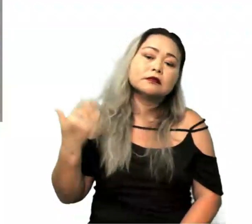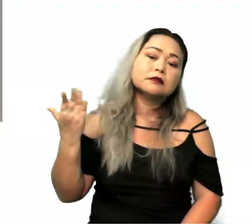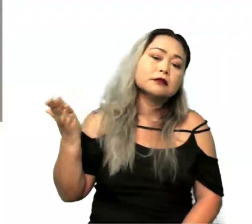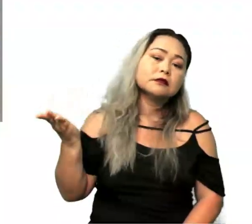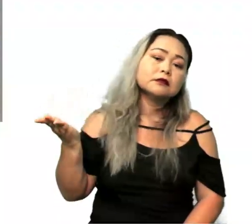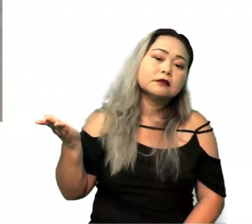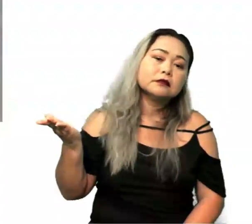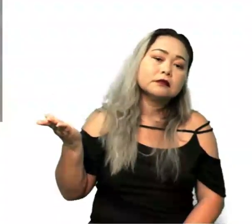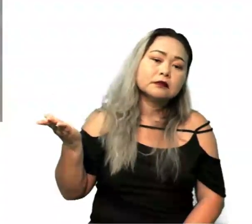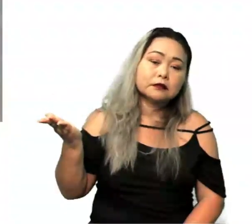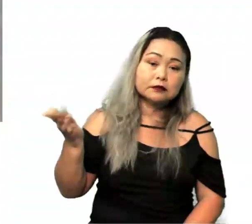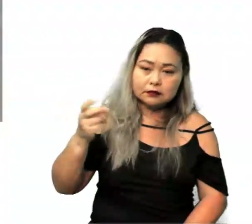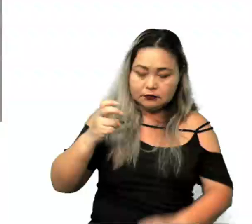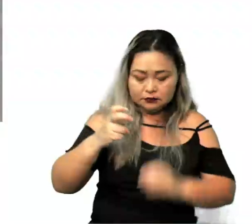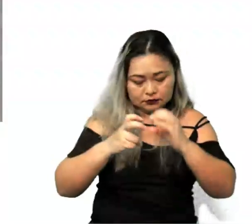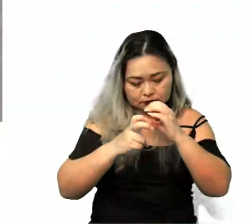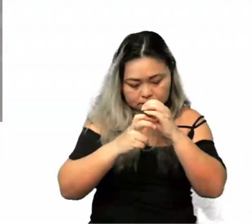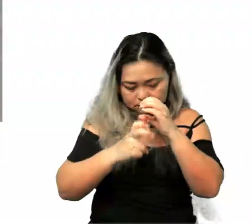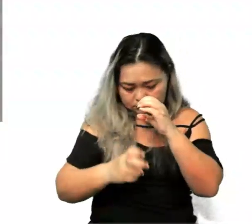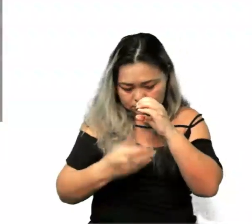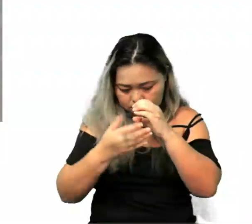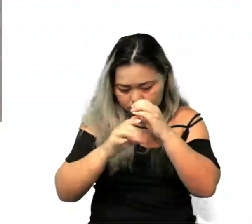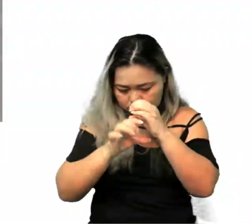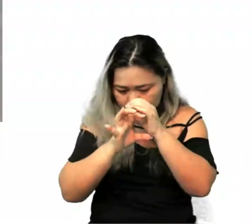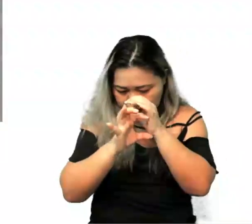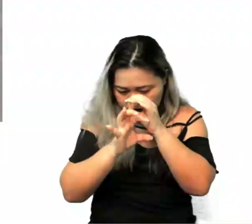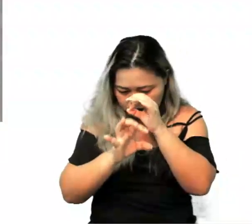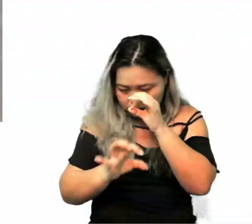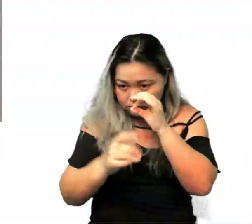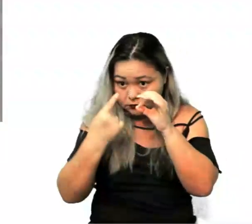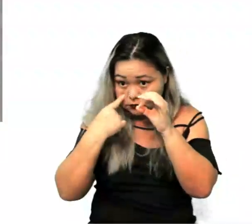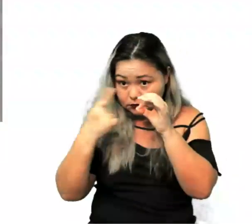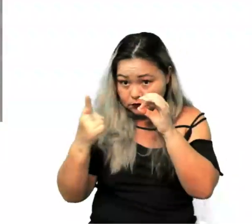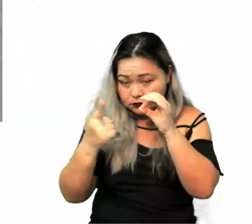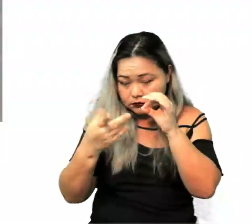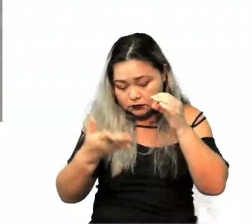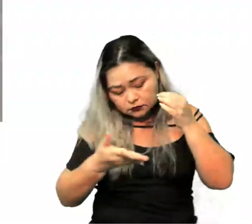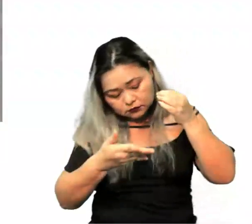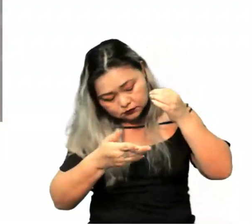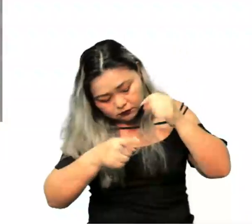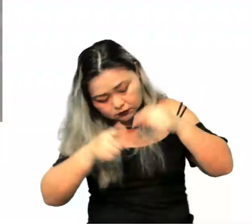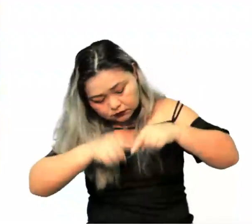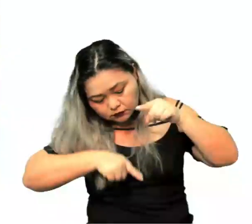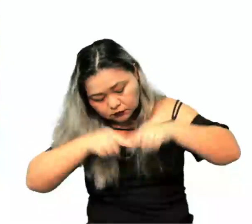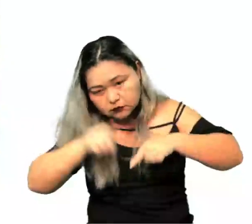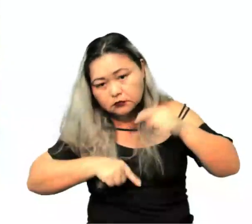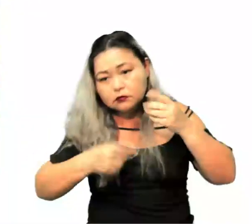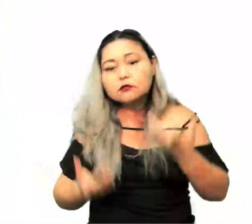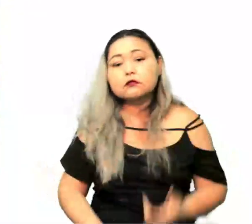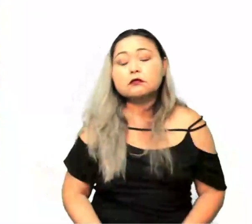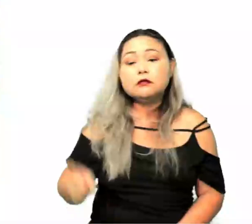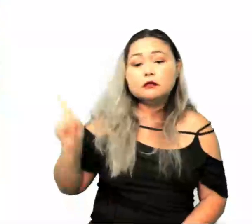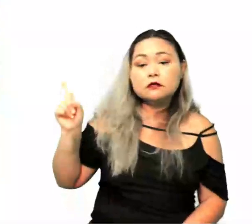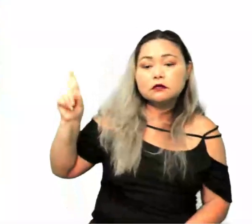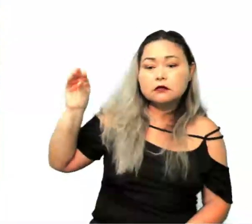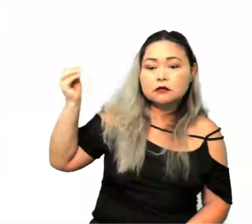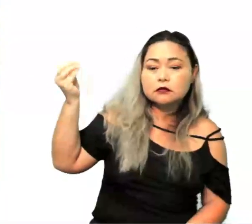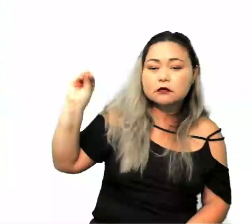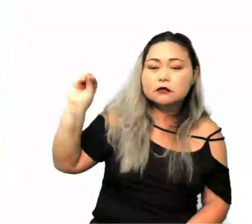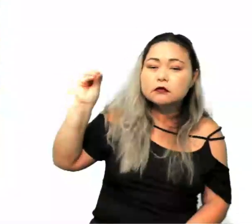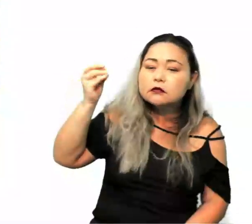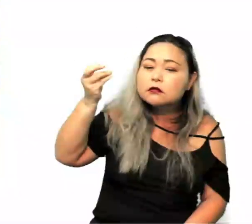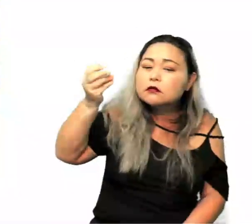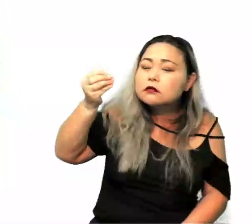Olha lá, esse é o microscópio, tá, de Robert Hooke e o que ele observou que é material de cortiça. Então, olha lá as estruturas